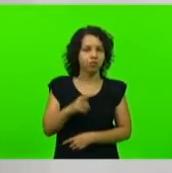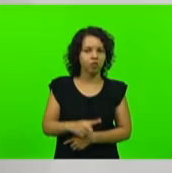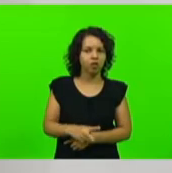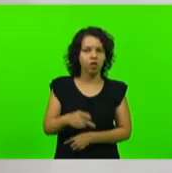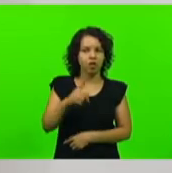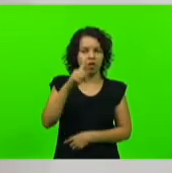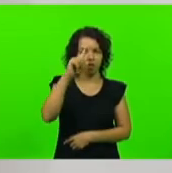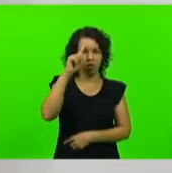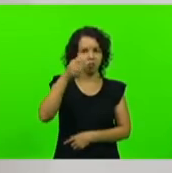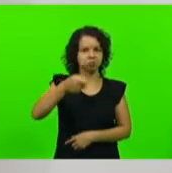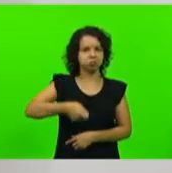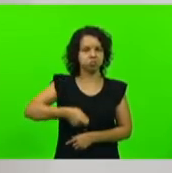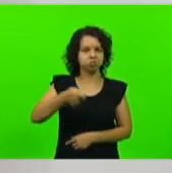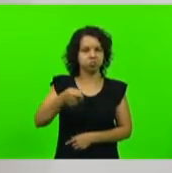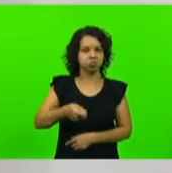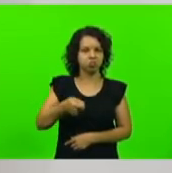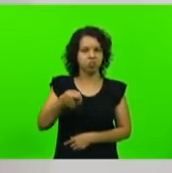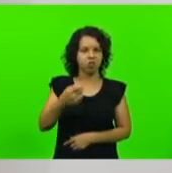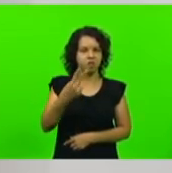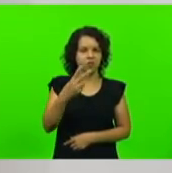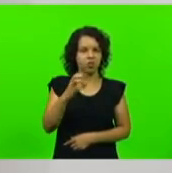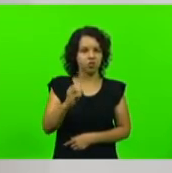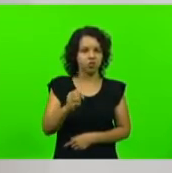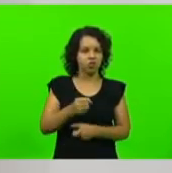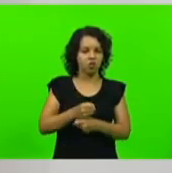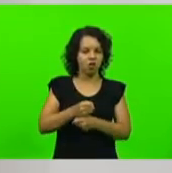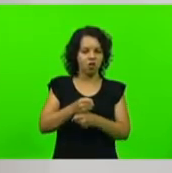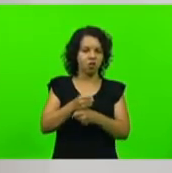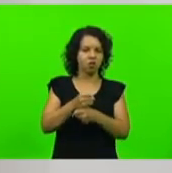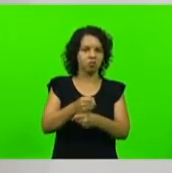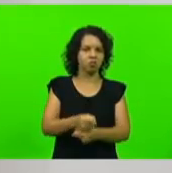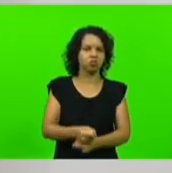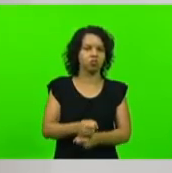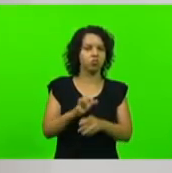ditador que está há mais de 20 anos no poder,